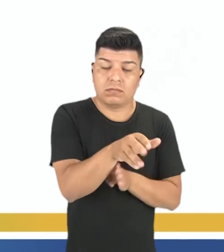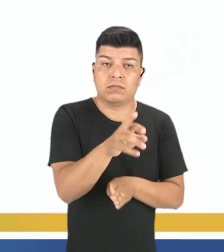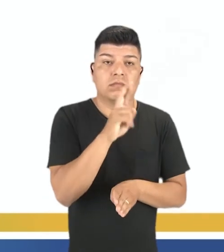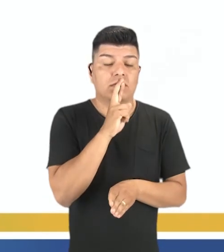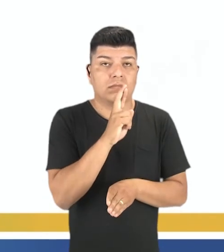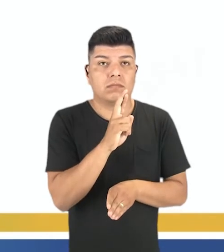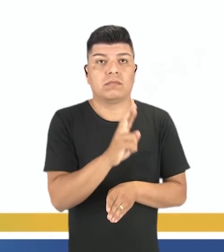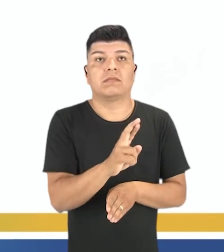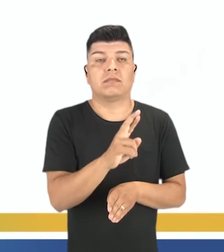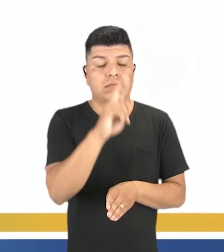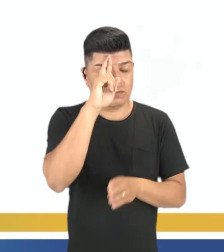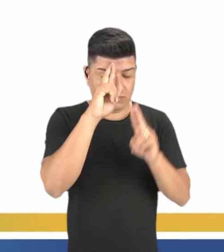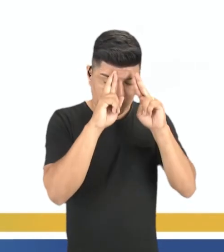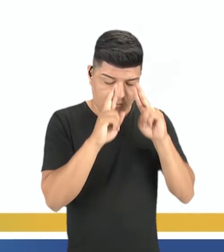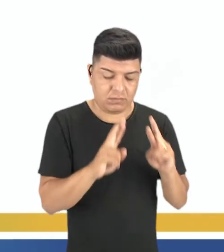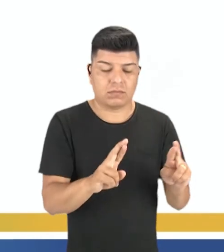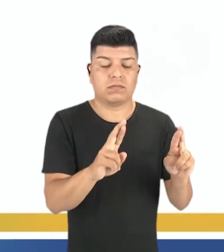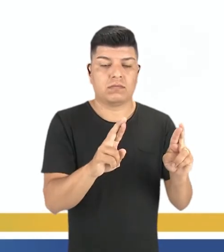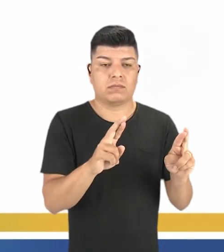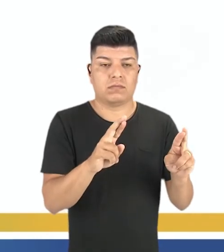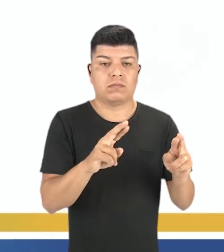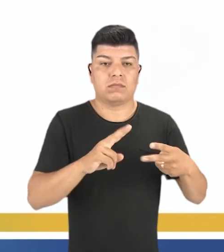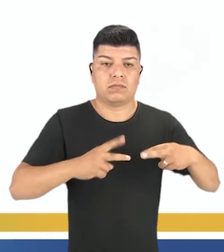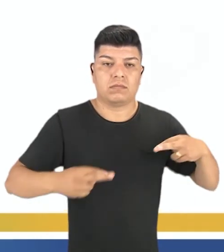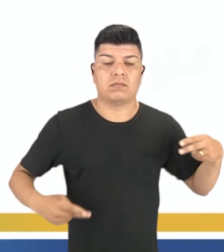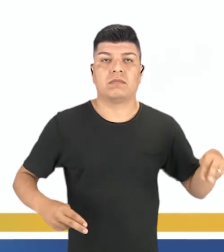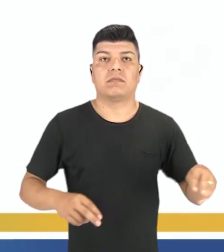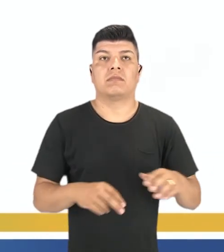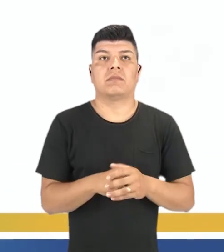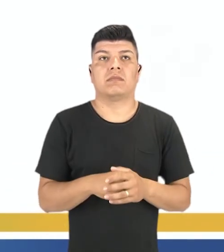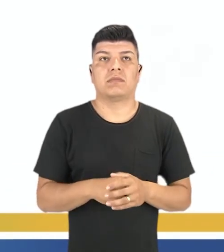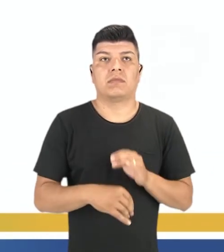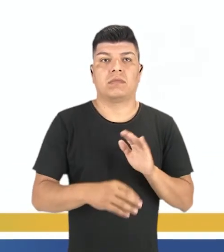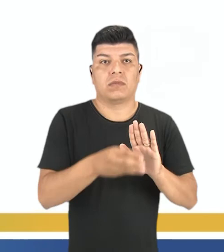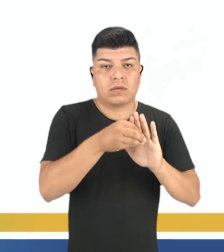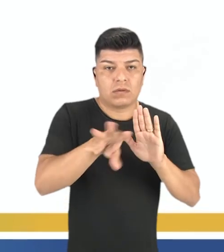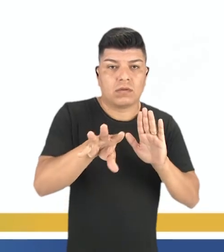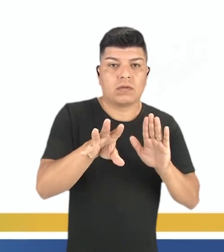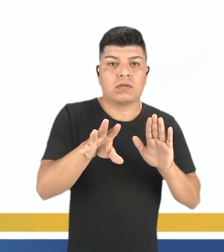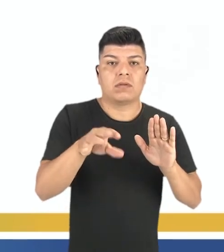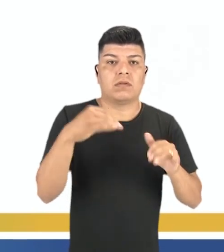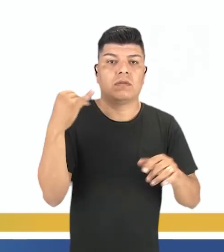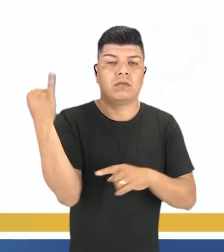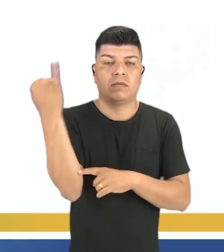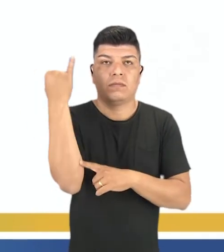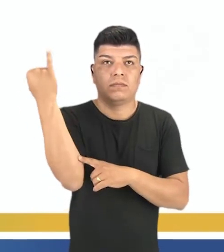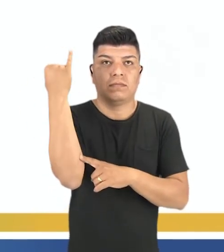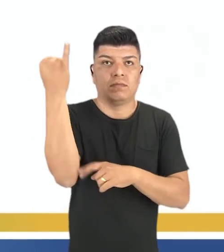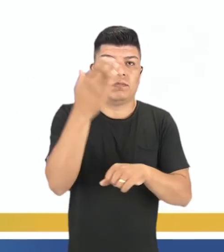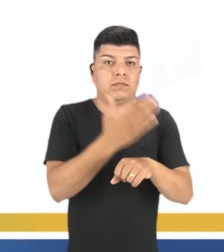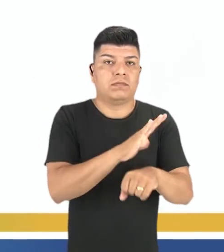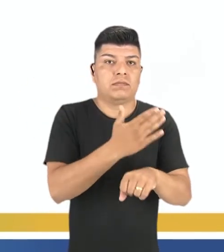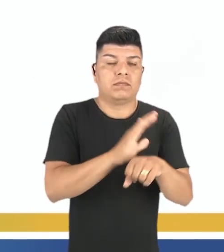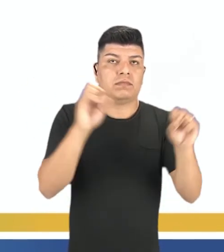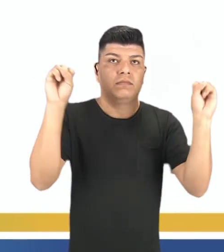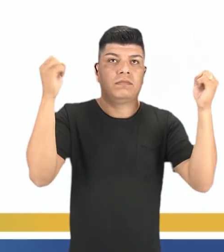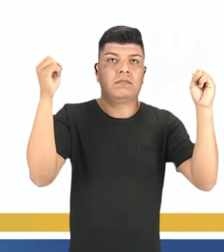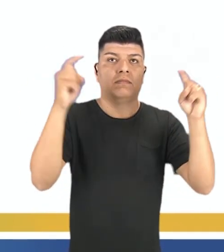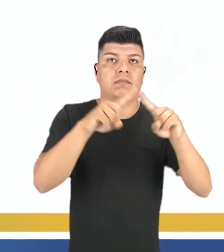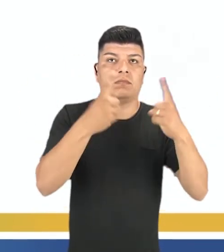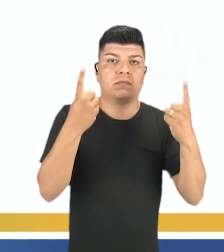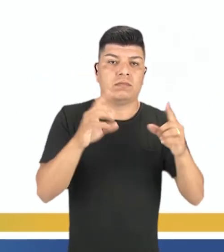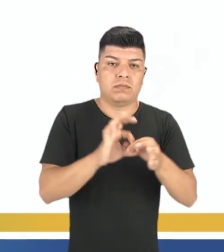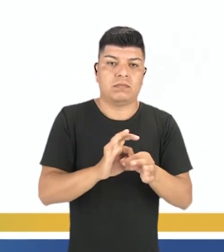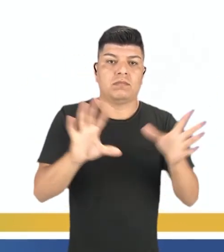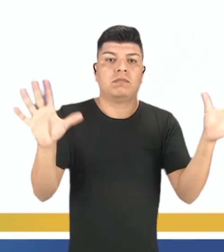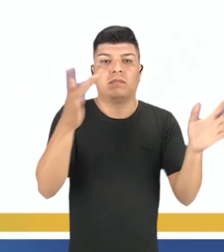minha individualidade biológica. Em resumo, a mídia ocupa um lugar fundamental na divulgação e motivação da prática de exercício físico, porém é um canal